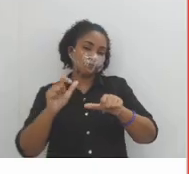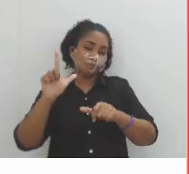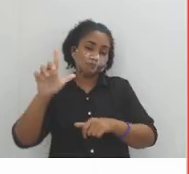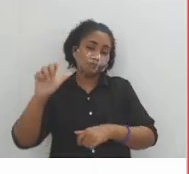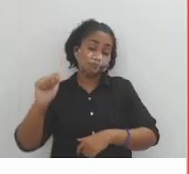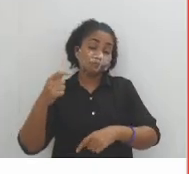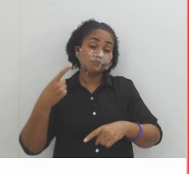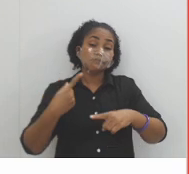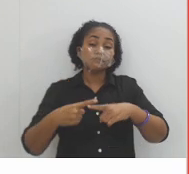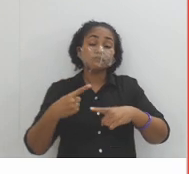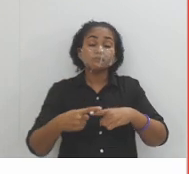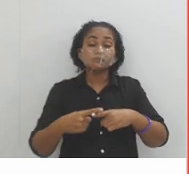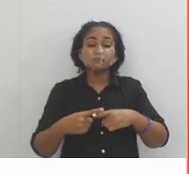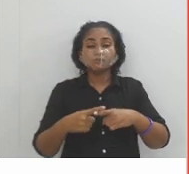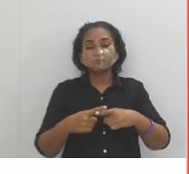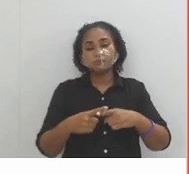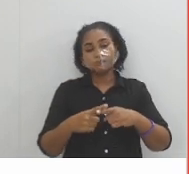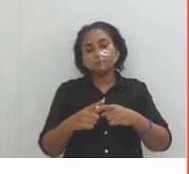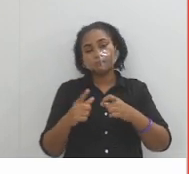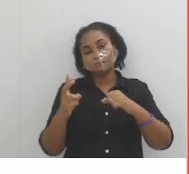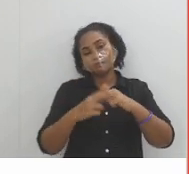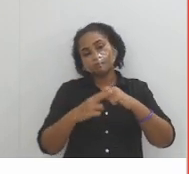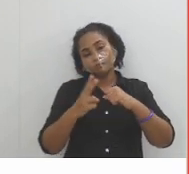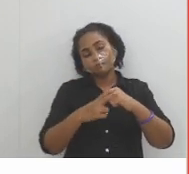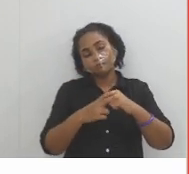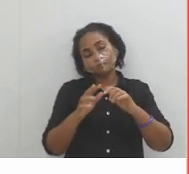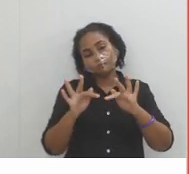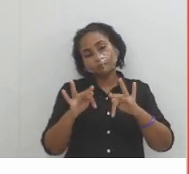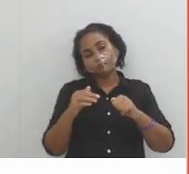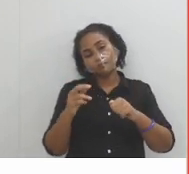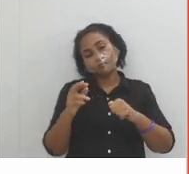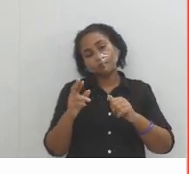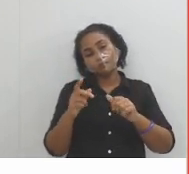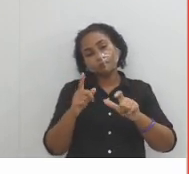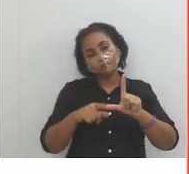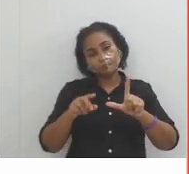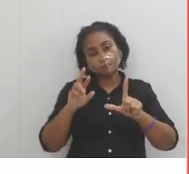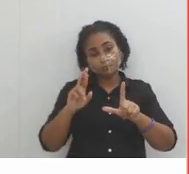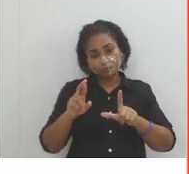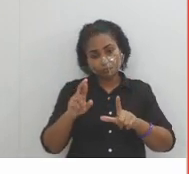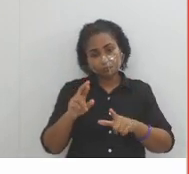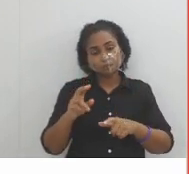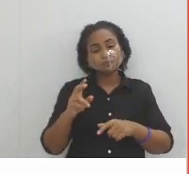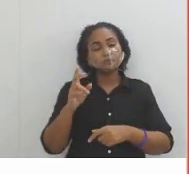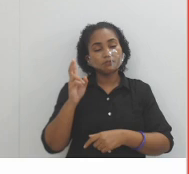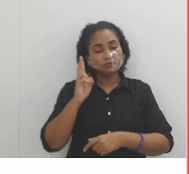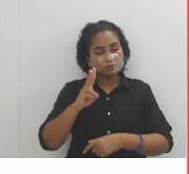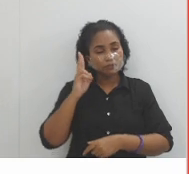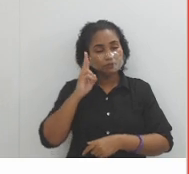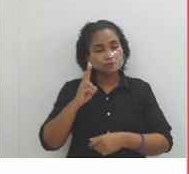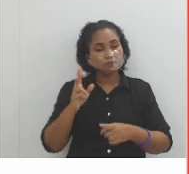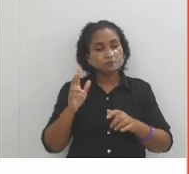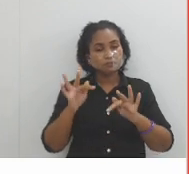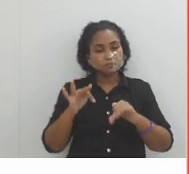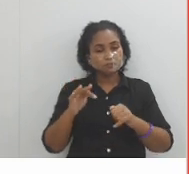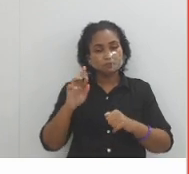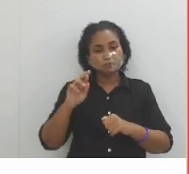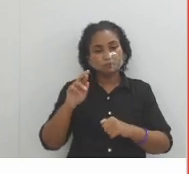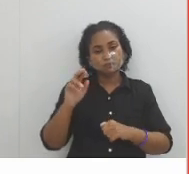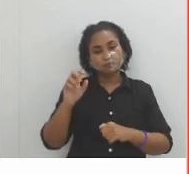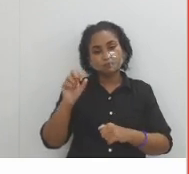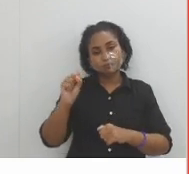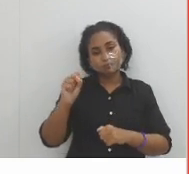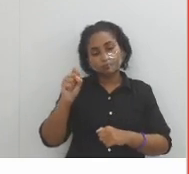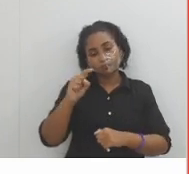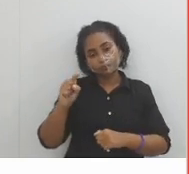porque o verbo termina em R. Quando o verbo termina em R, S ou Z, o objeto direto,